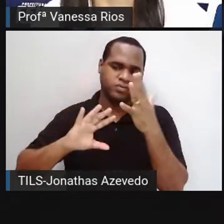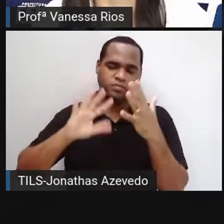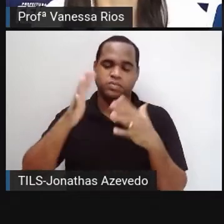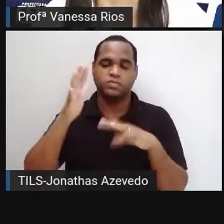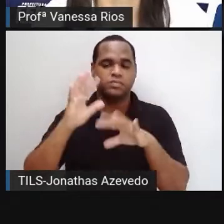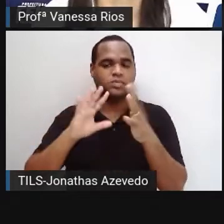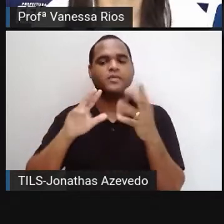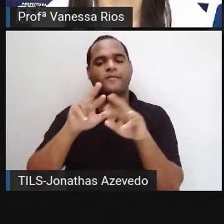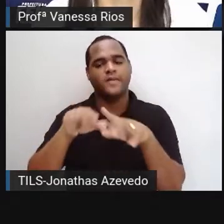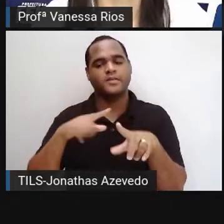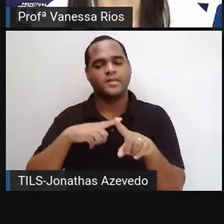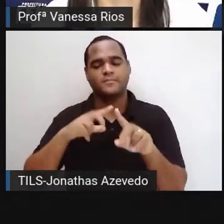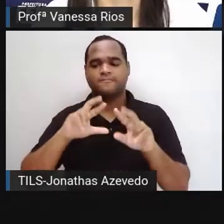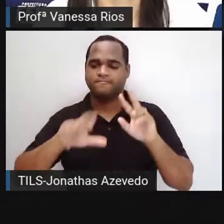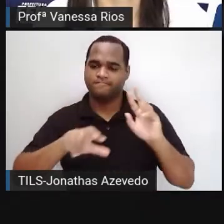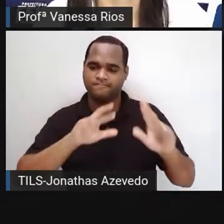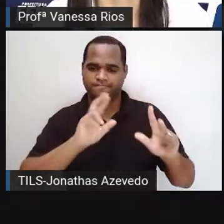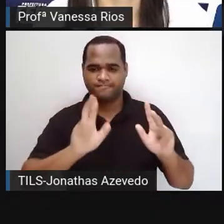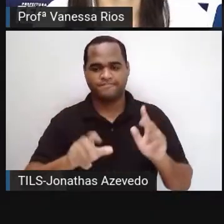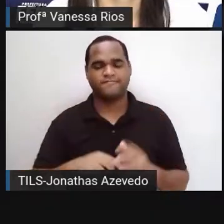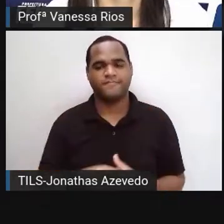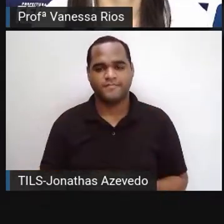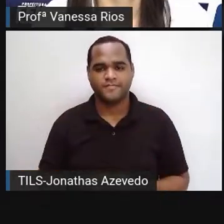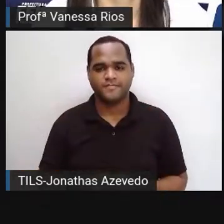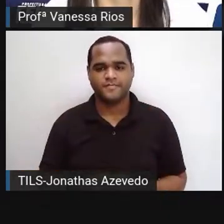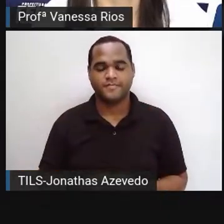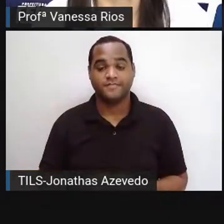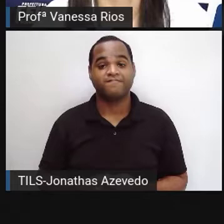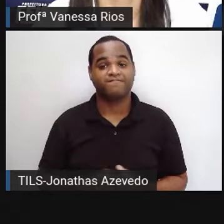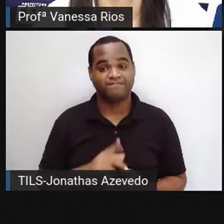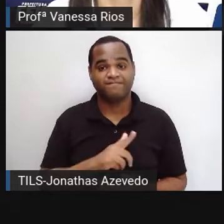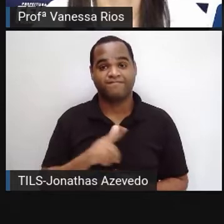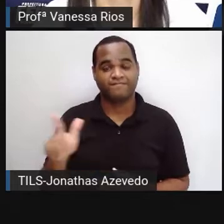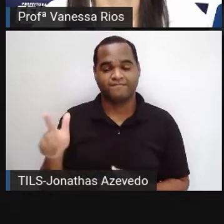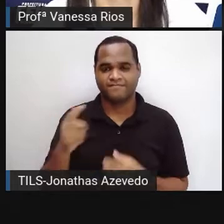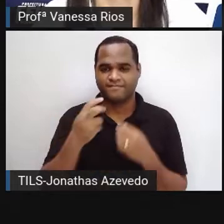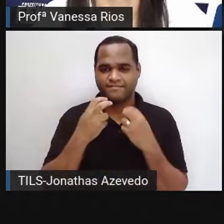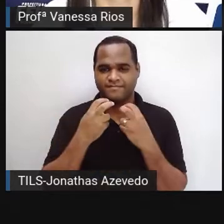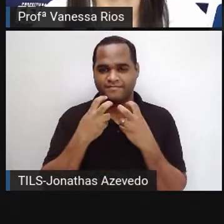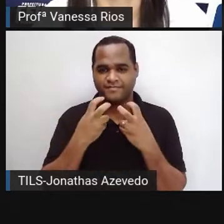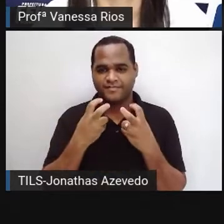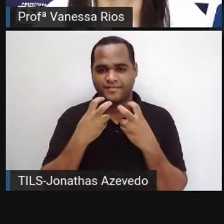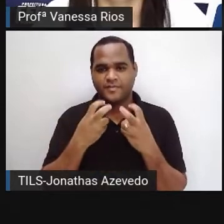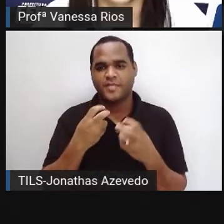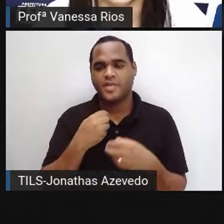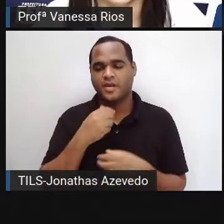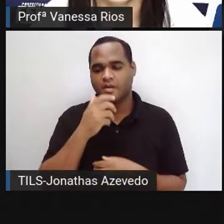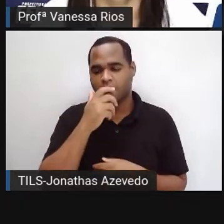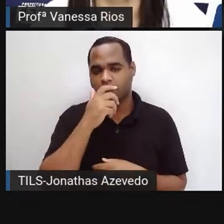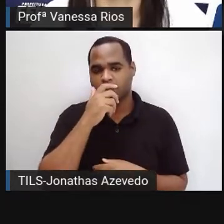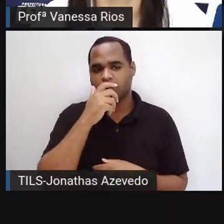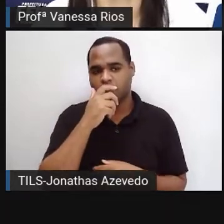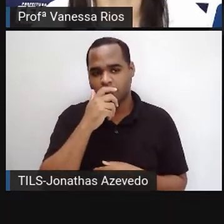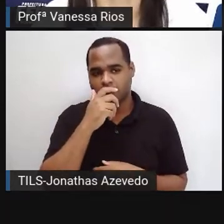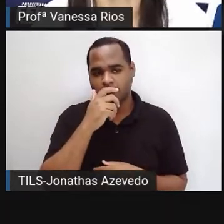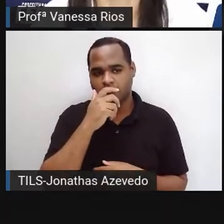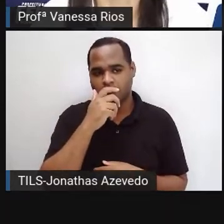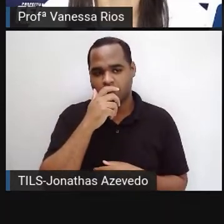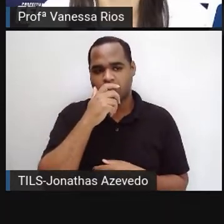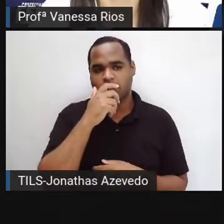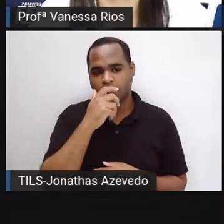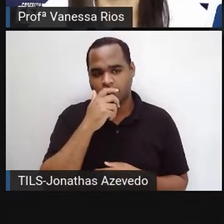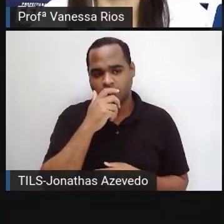acontecer em momentos separados. Outro barulho aí, ó, é o soluço. Ui, que barulho,